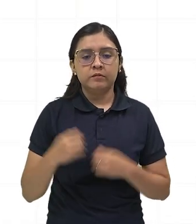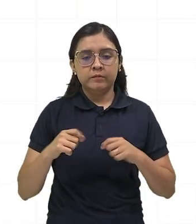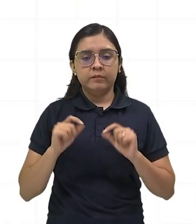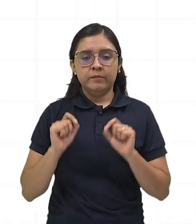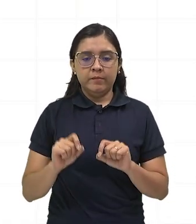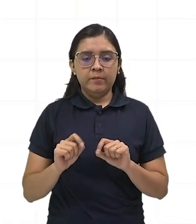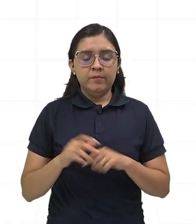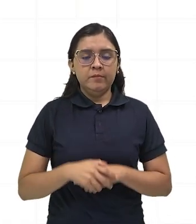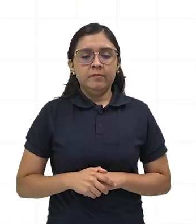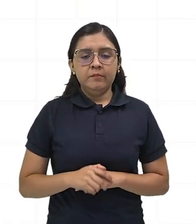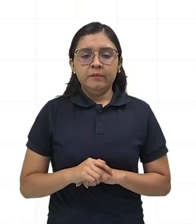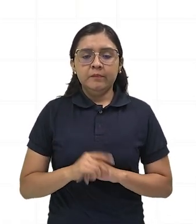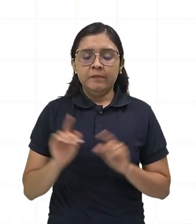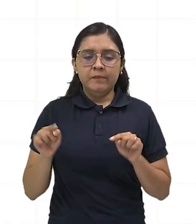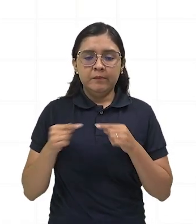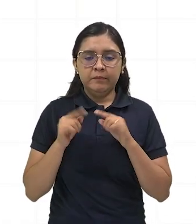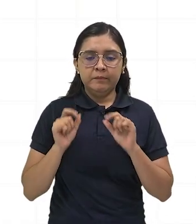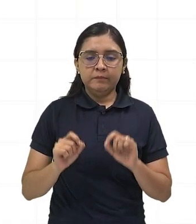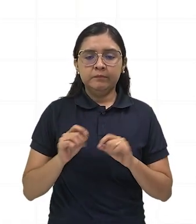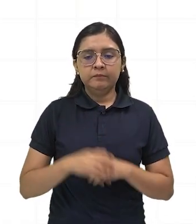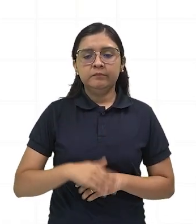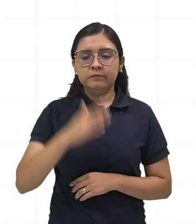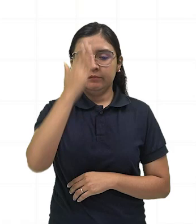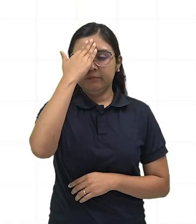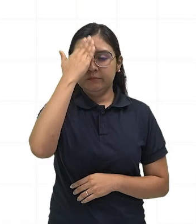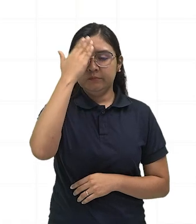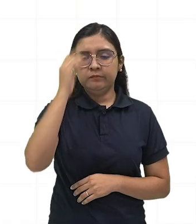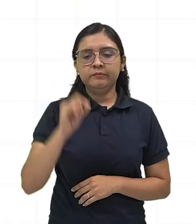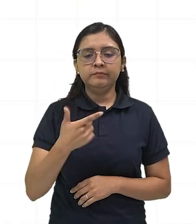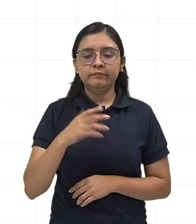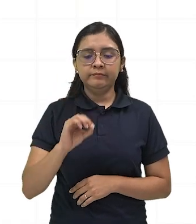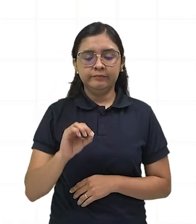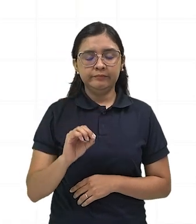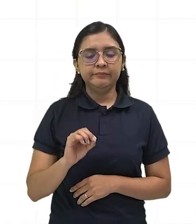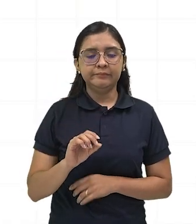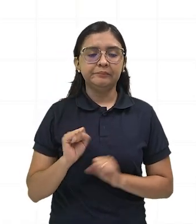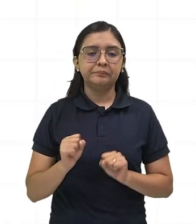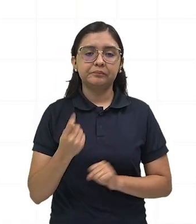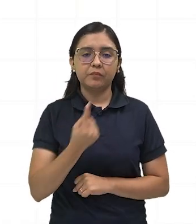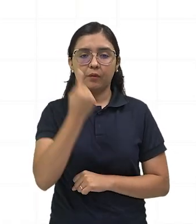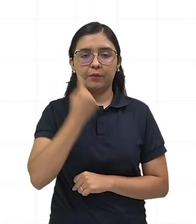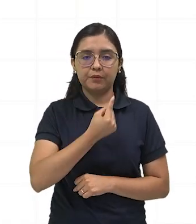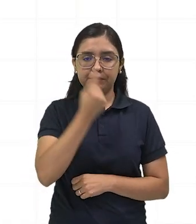de proporcionalidade. Nós sabemos aqui que é 20. Então, se colocar 1 hora,